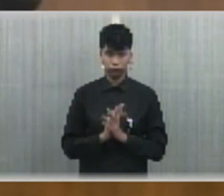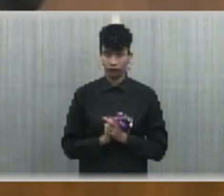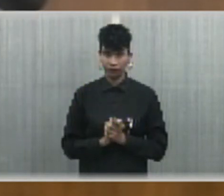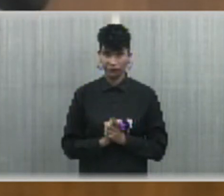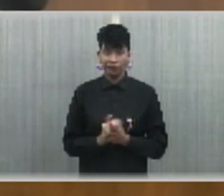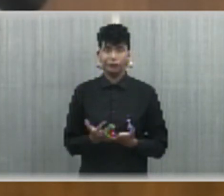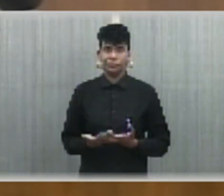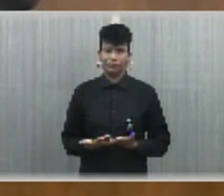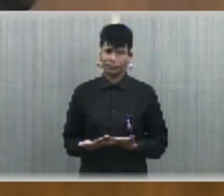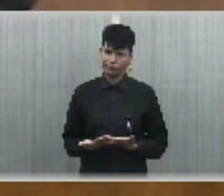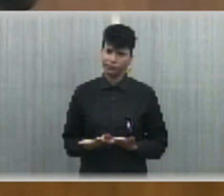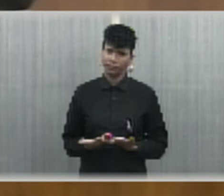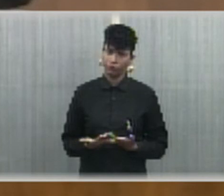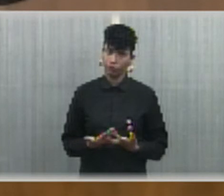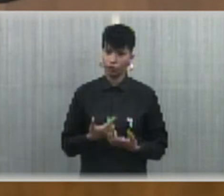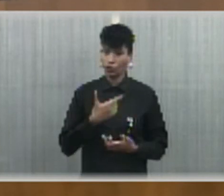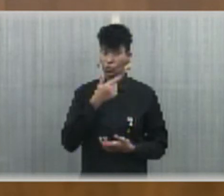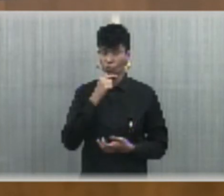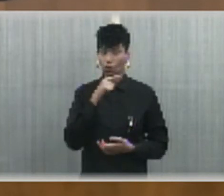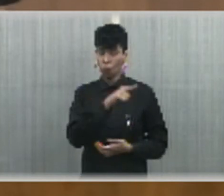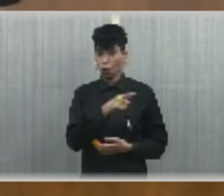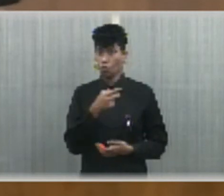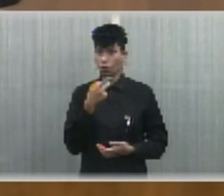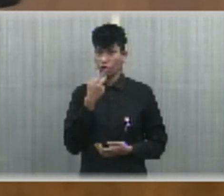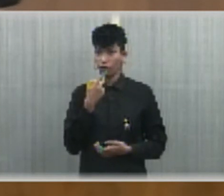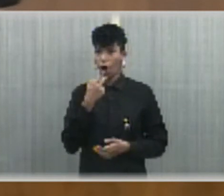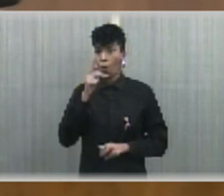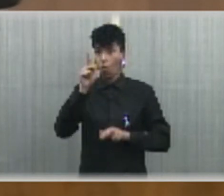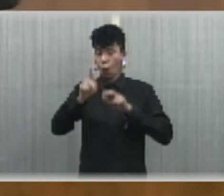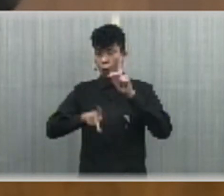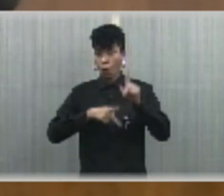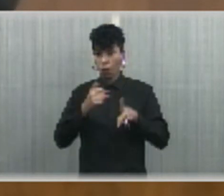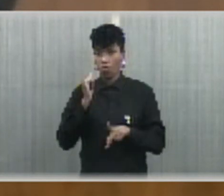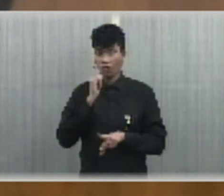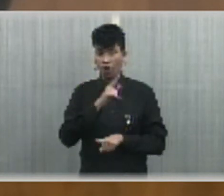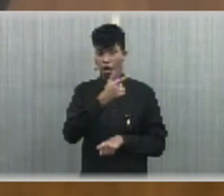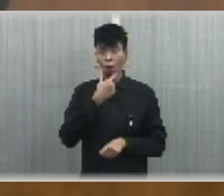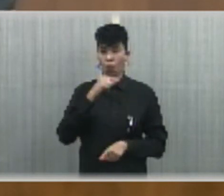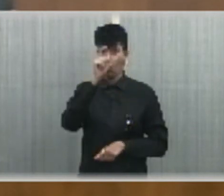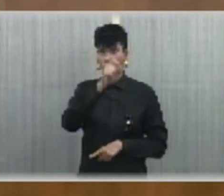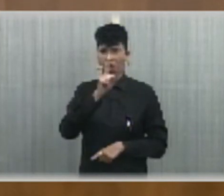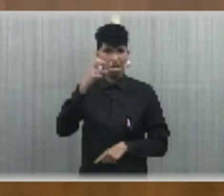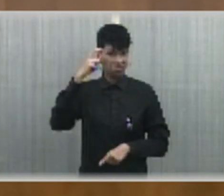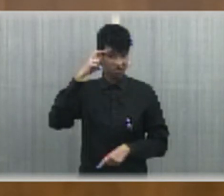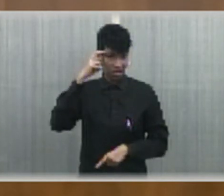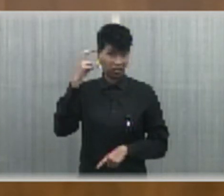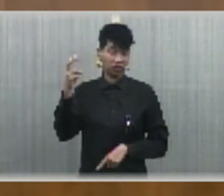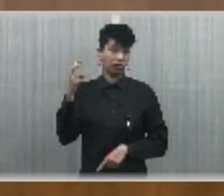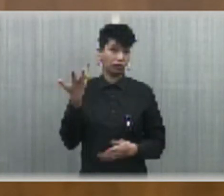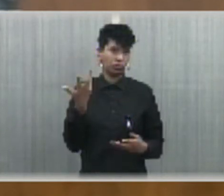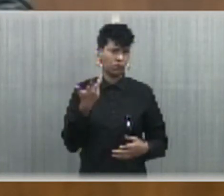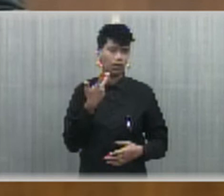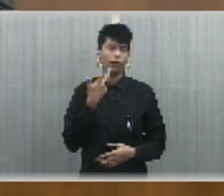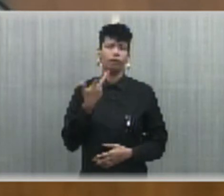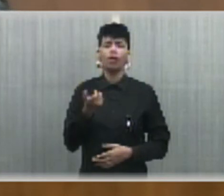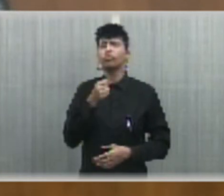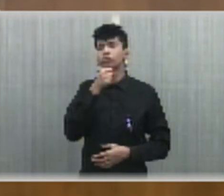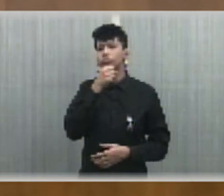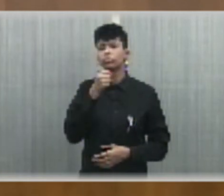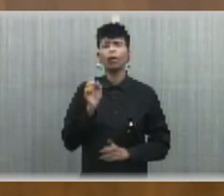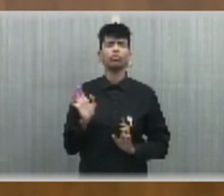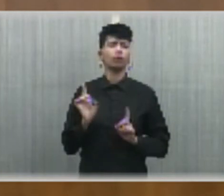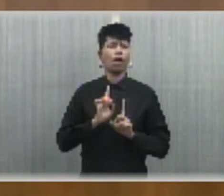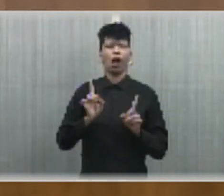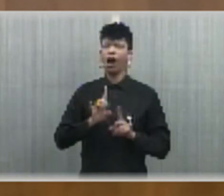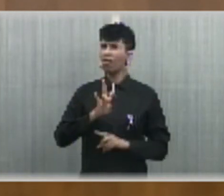Olha que ele é tido aí como gênio. Como gênio. E ele foi para a imprensa e disse, não, aí não